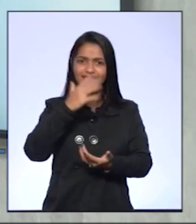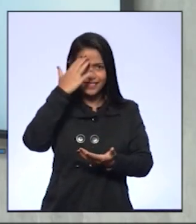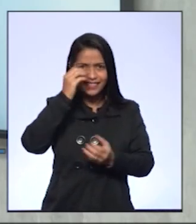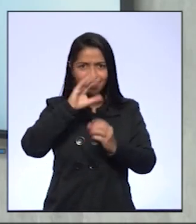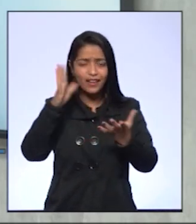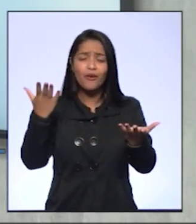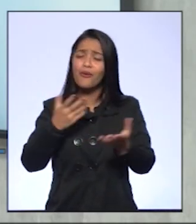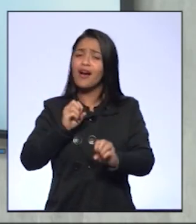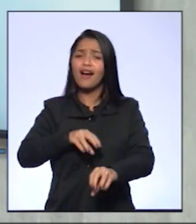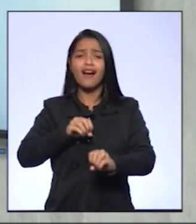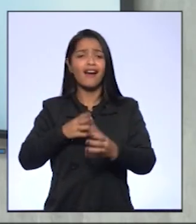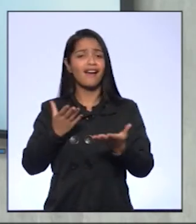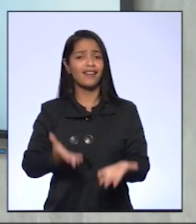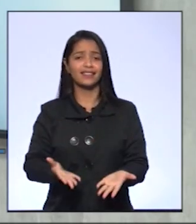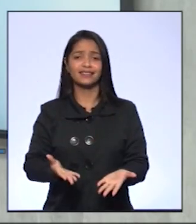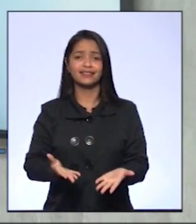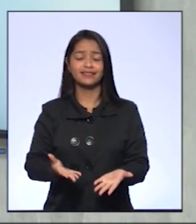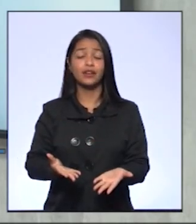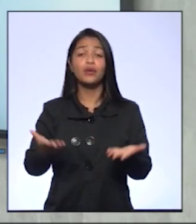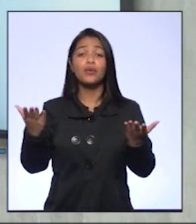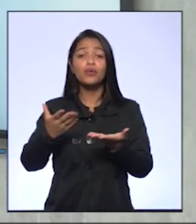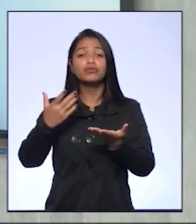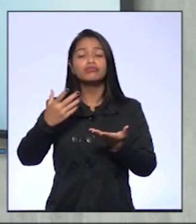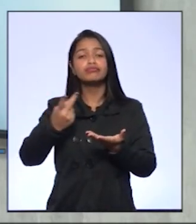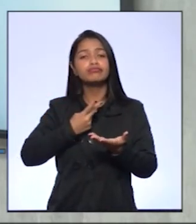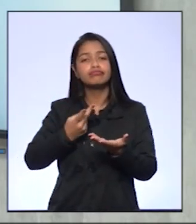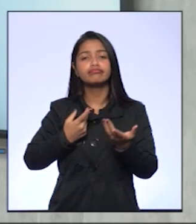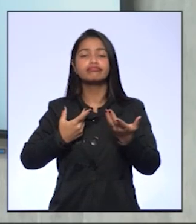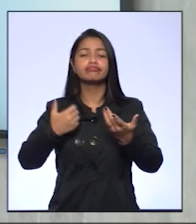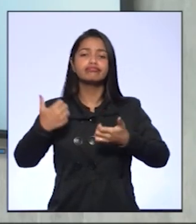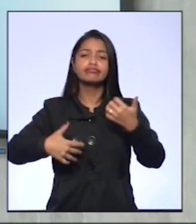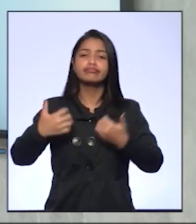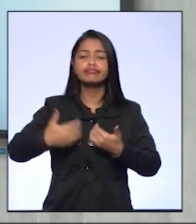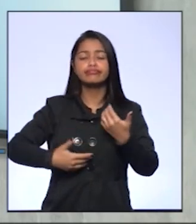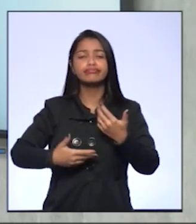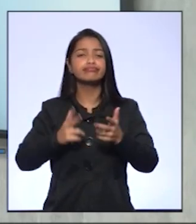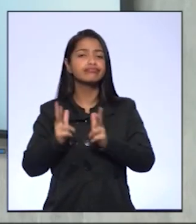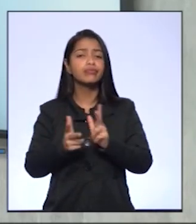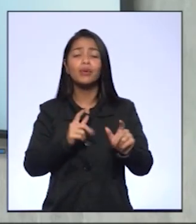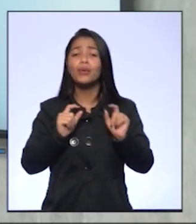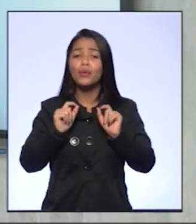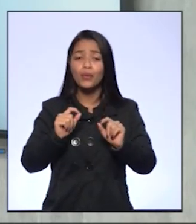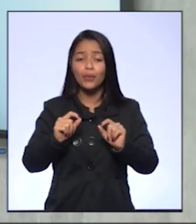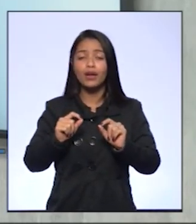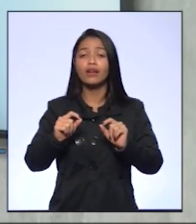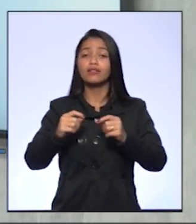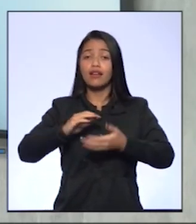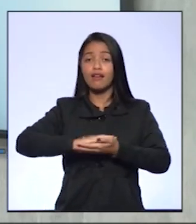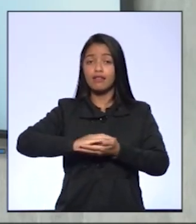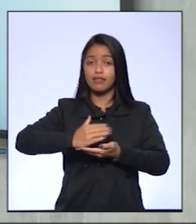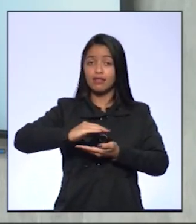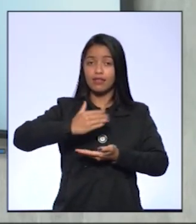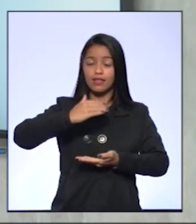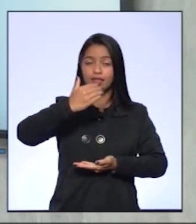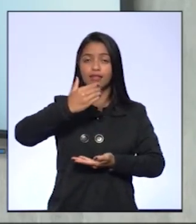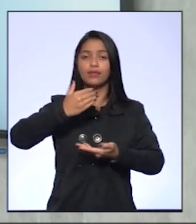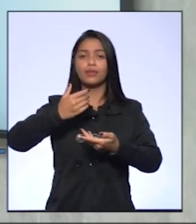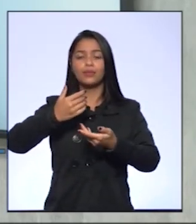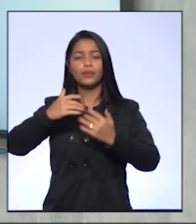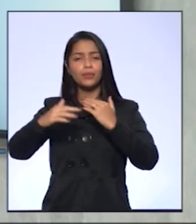minha aula, mano. O que eu tô te falando, a ideia que eu tô trocando com você, o renascimento urbano comercial, diz respeito a uma consequência das